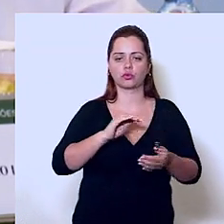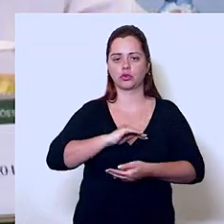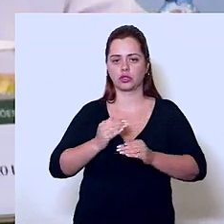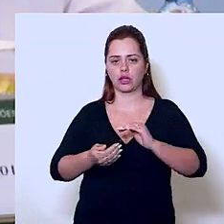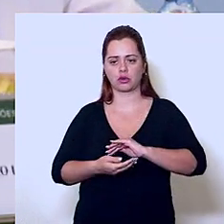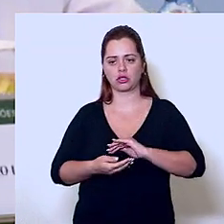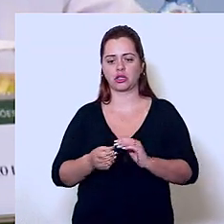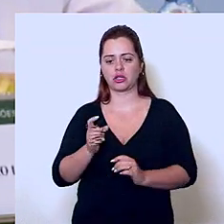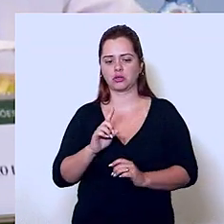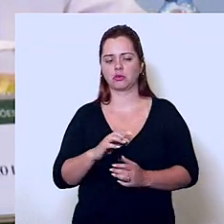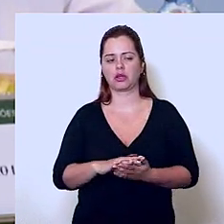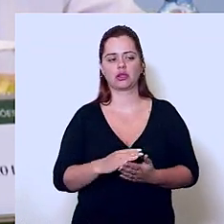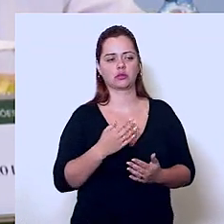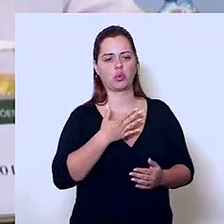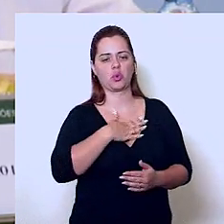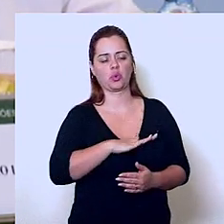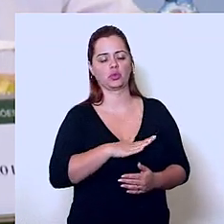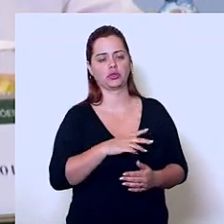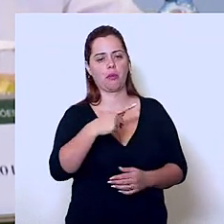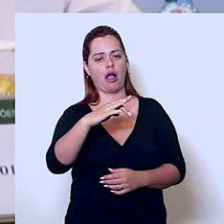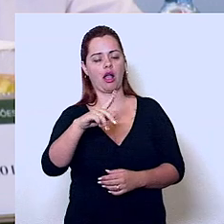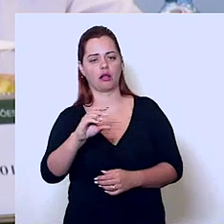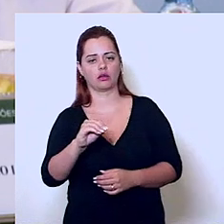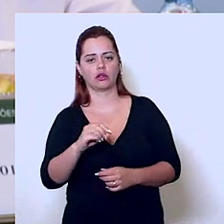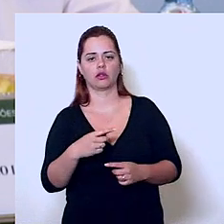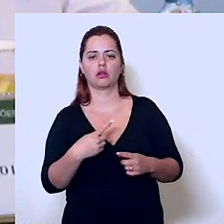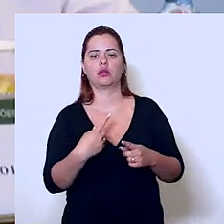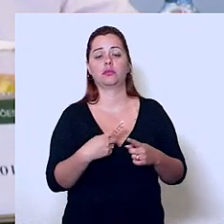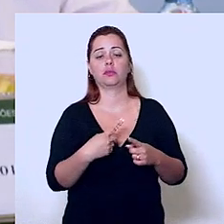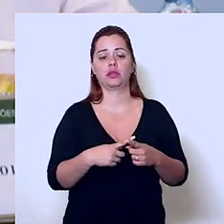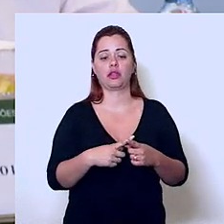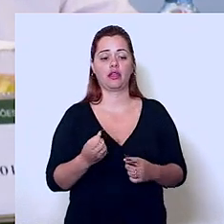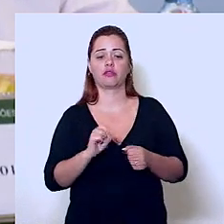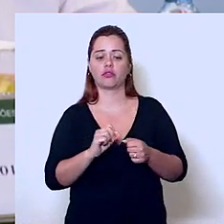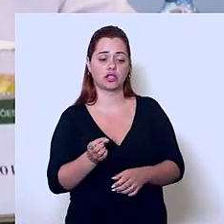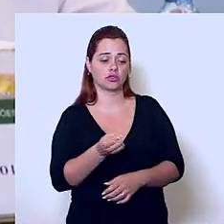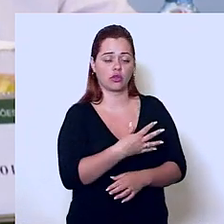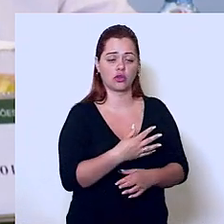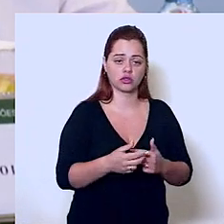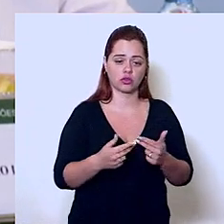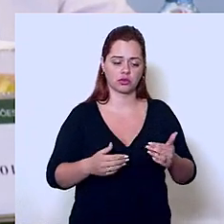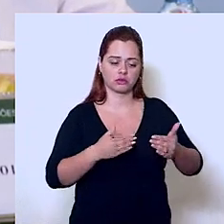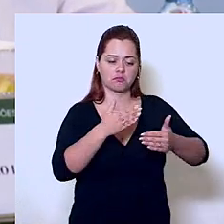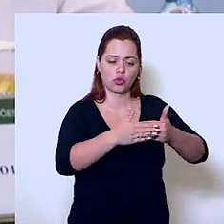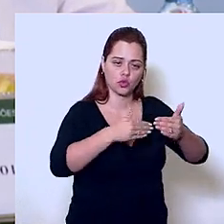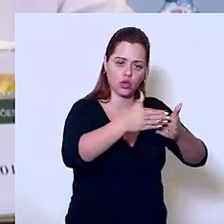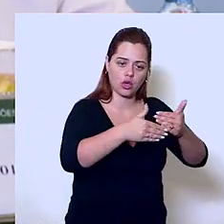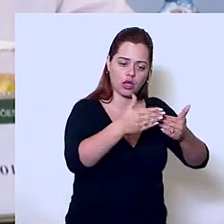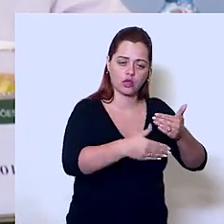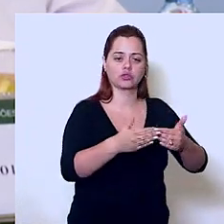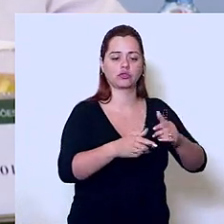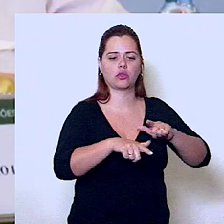ao Paulo Tarso, porque, por causa disso, ele inovou, avançou... Que ajudou, vamos dizer, a quebrar